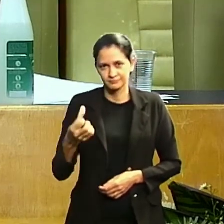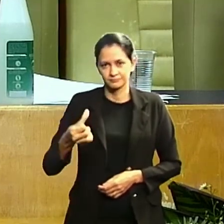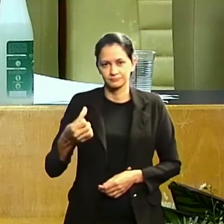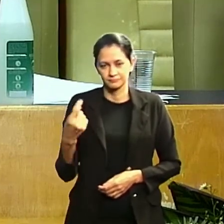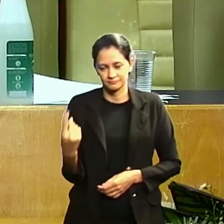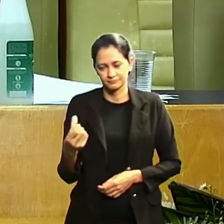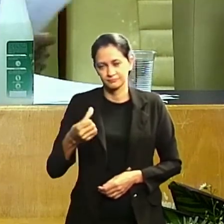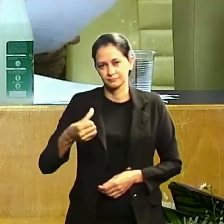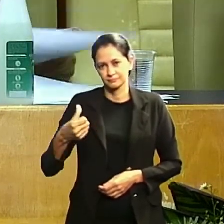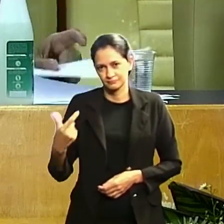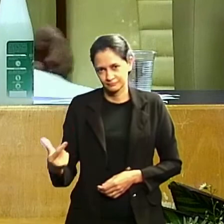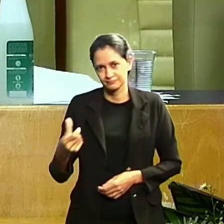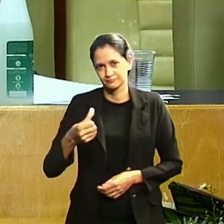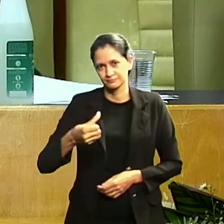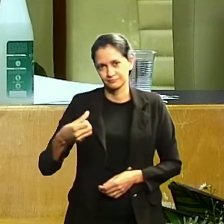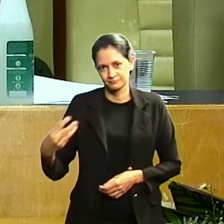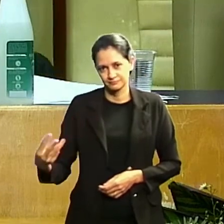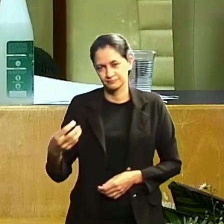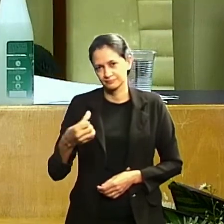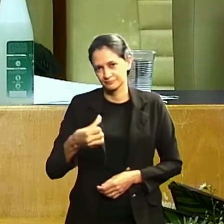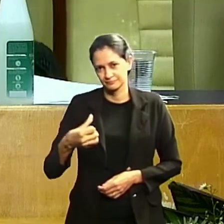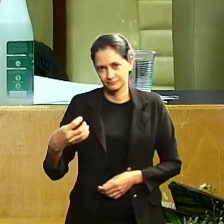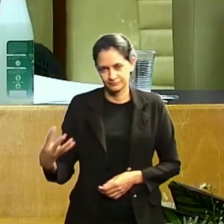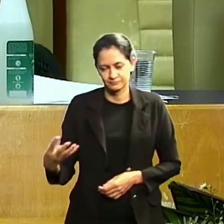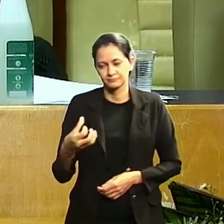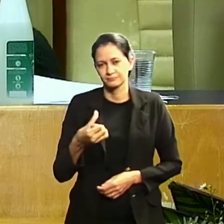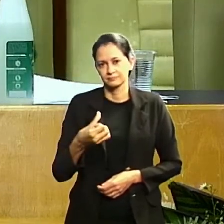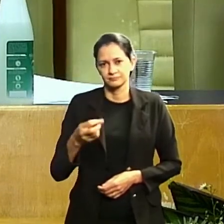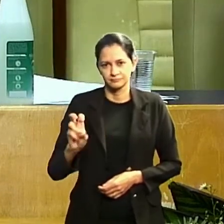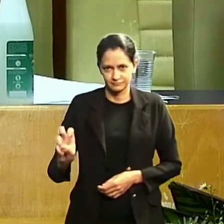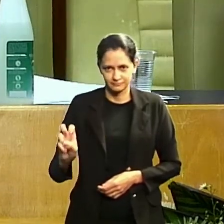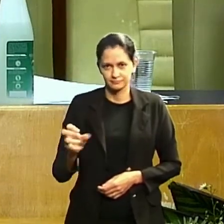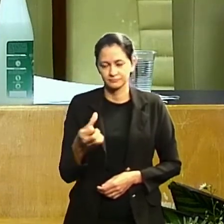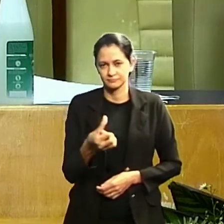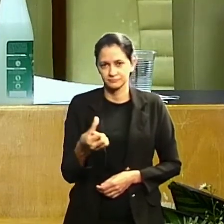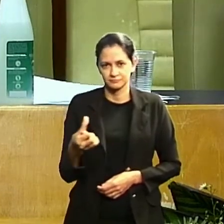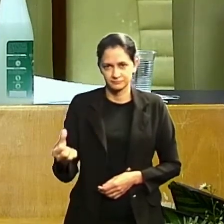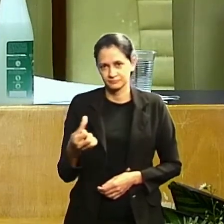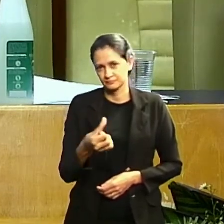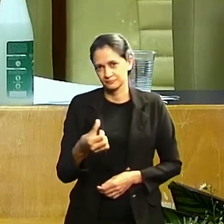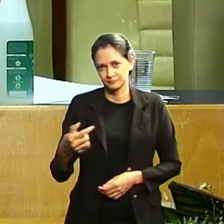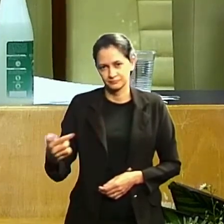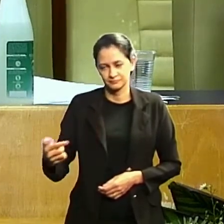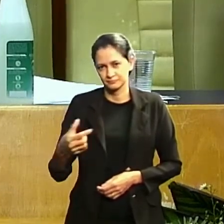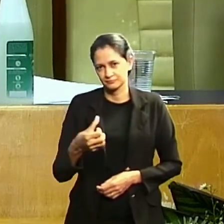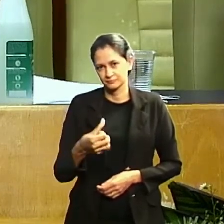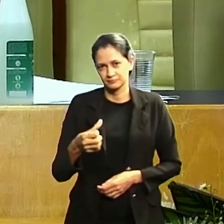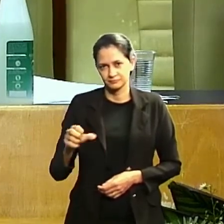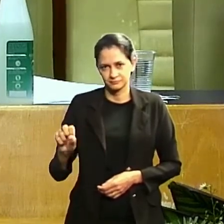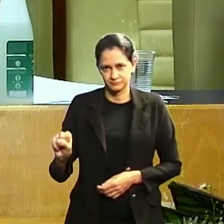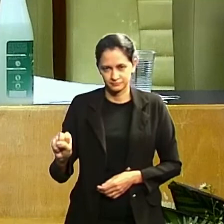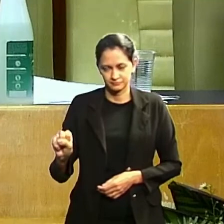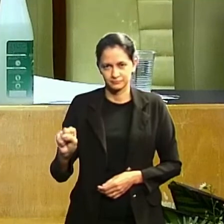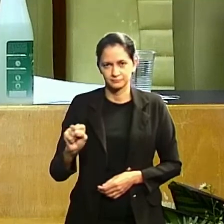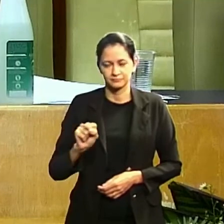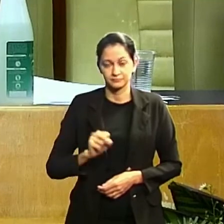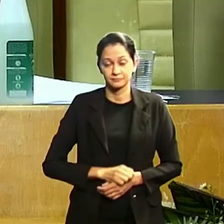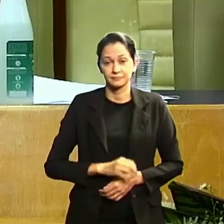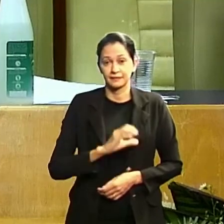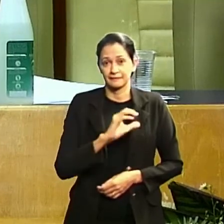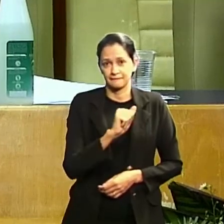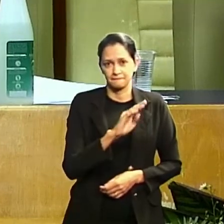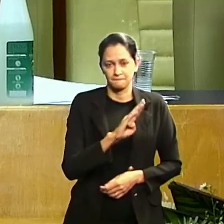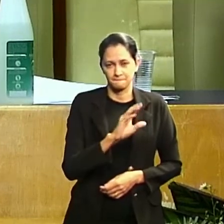62. 63, 64, 65, 66, 67, 68.